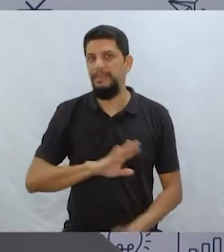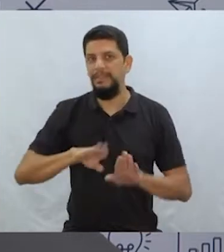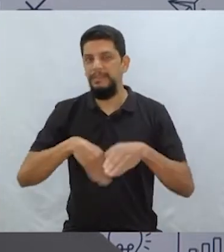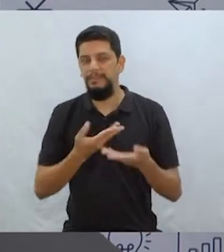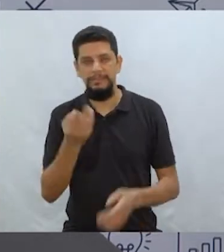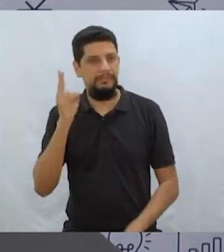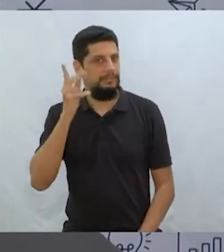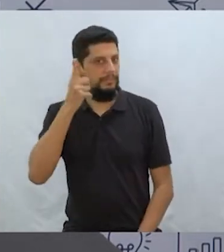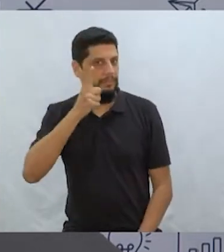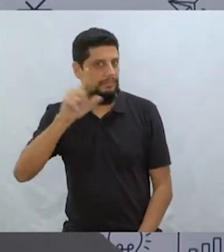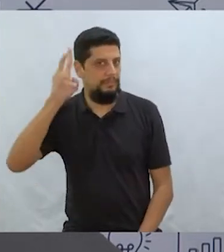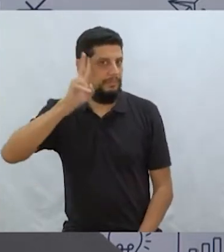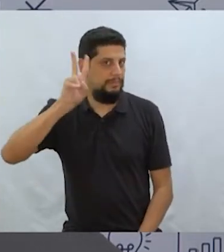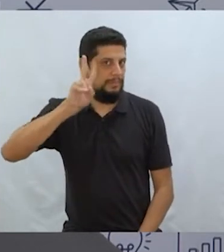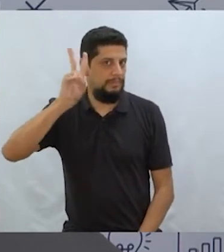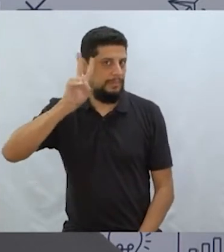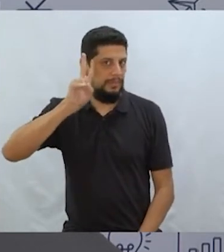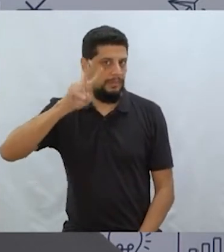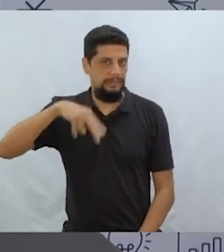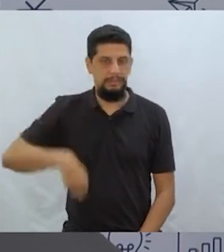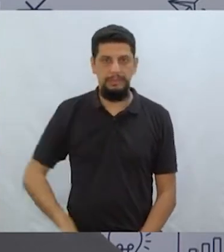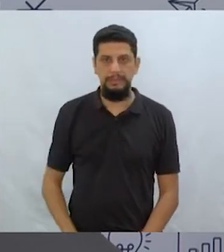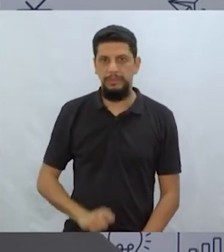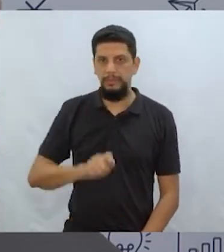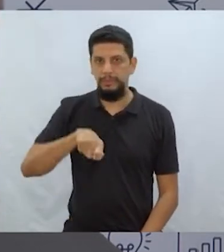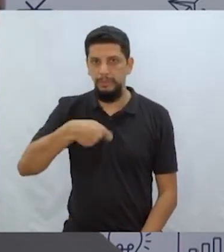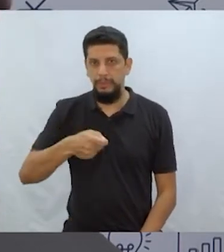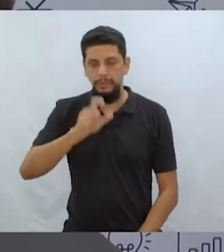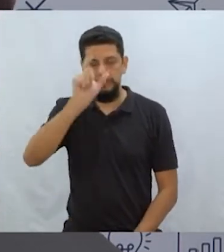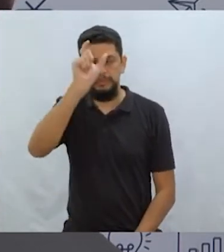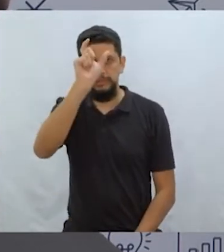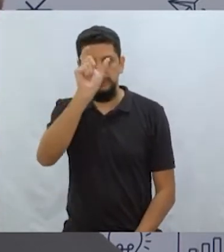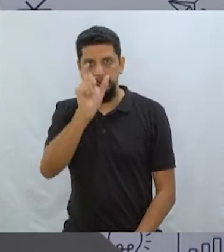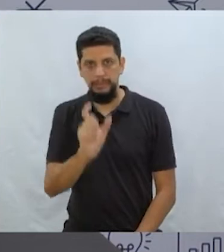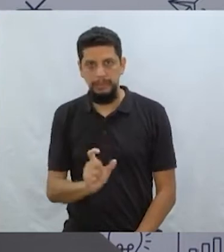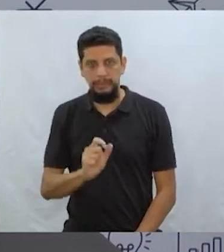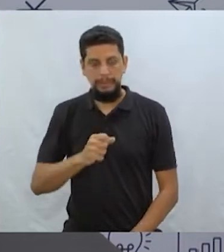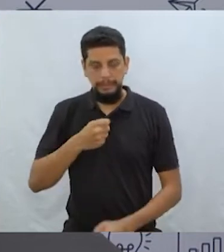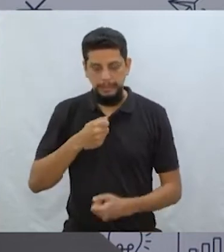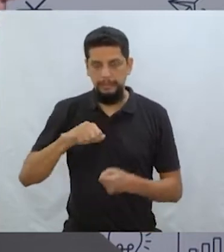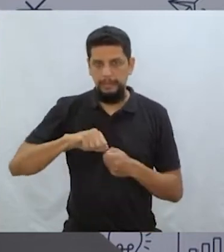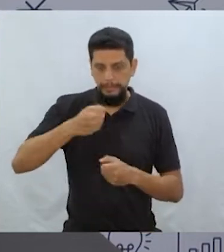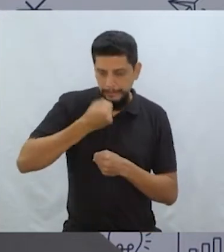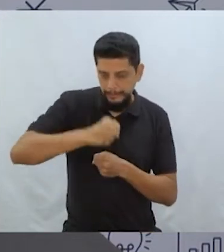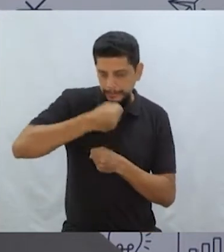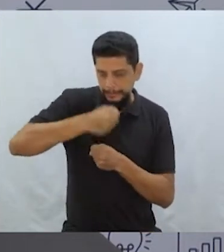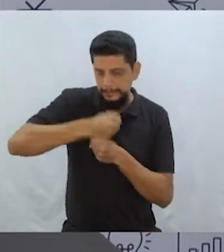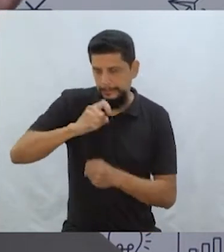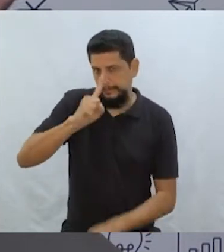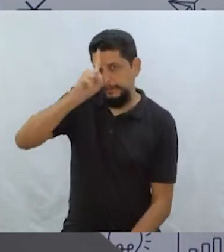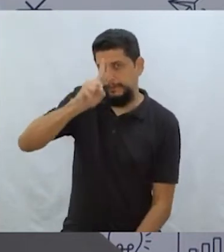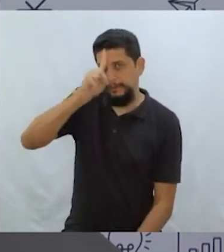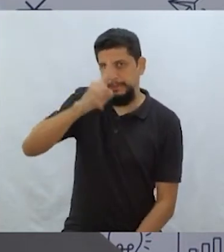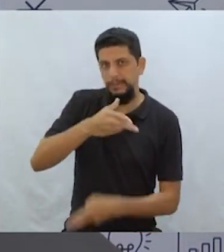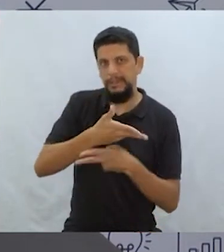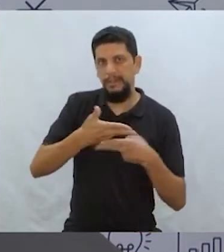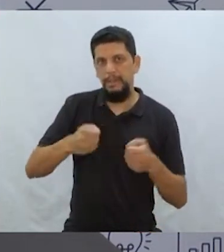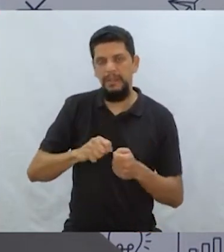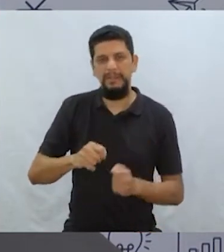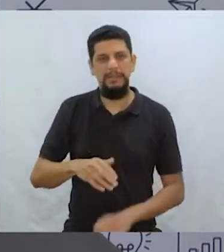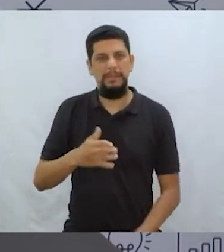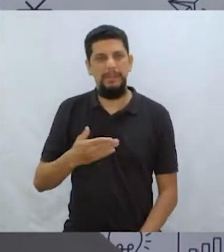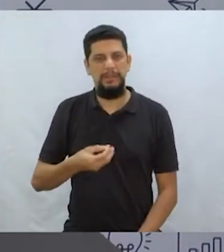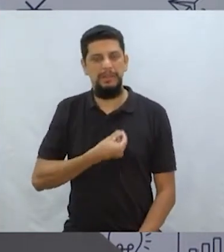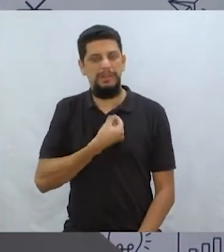e daí conseguiram lembrar conseguiram lembrar sobre o nosso personagem que ia construindo tudo o que ele podia